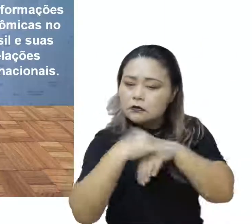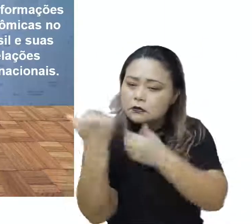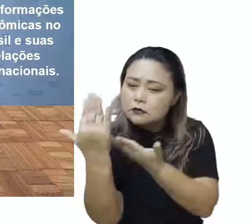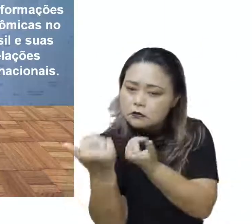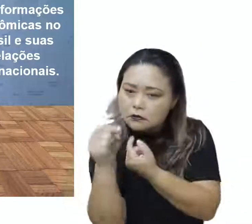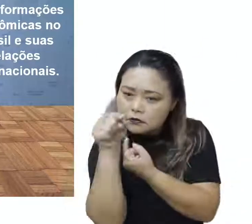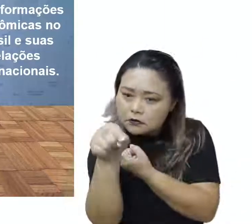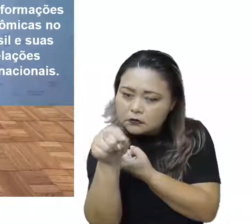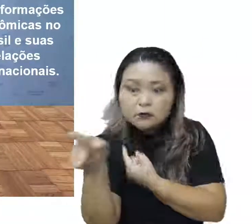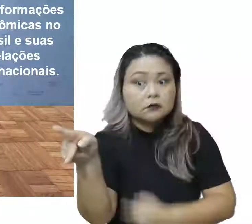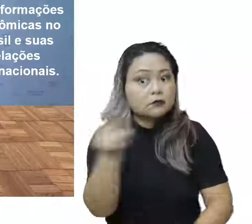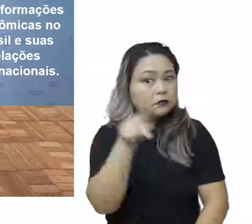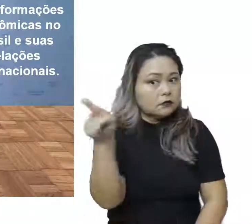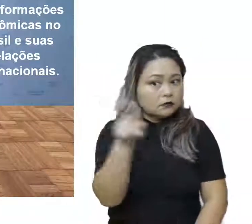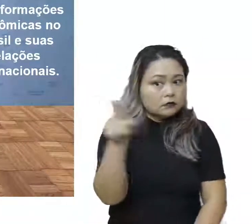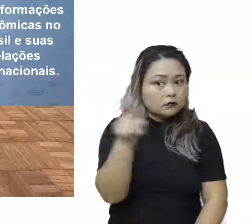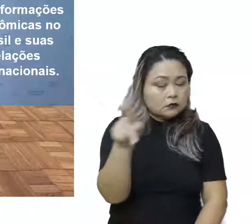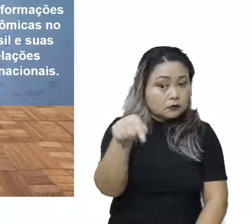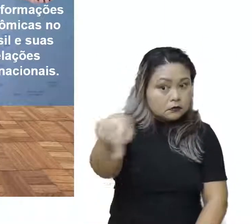jovens, professores.